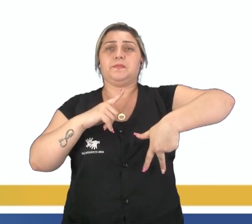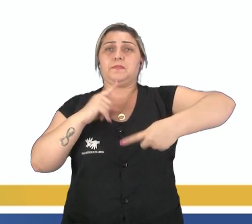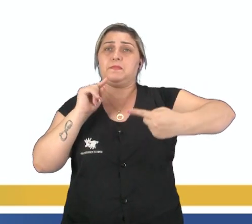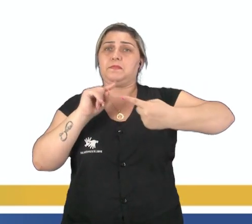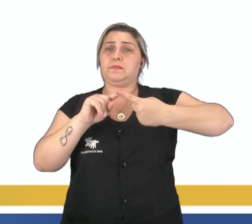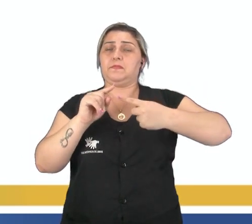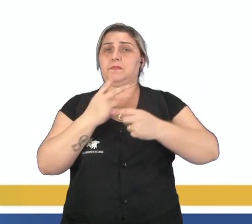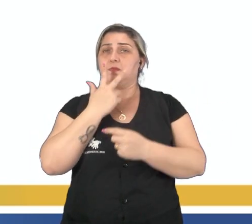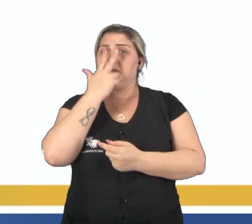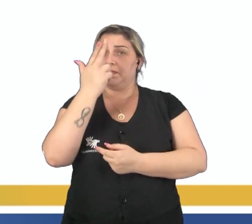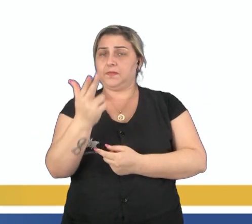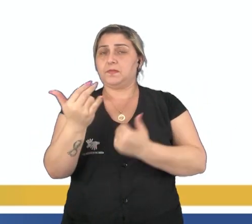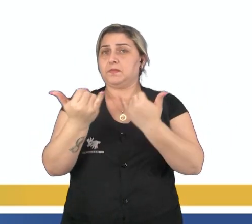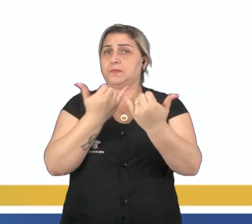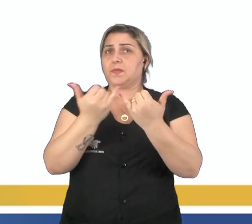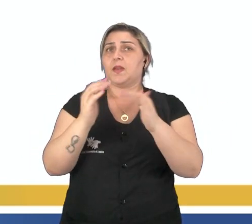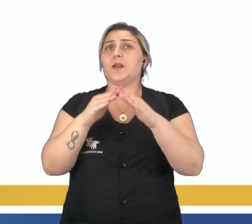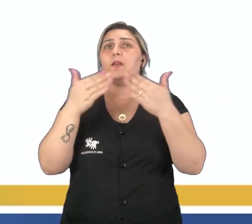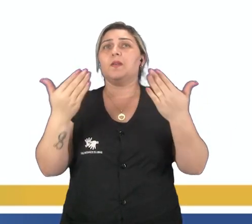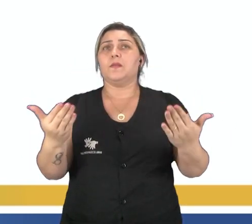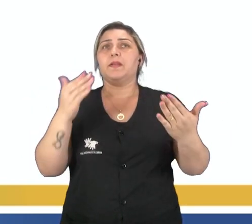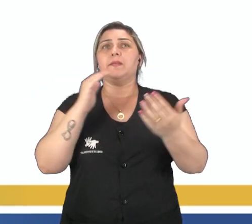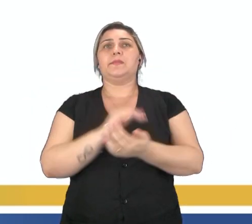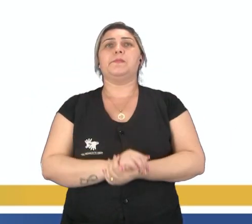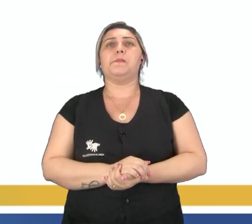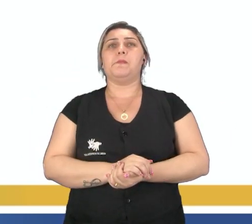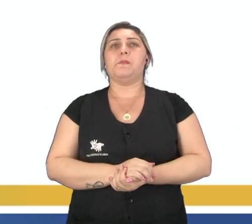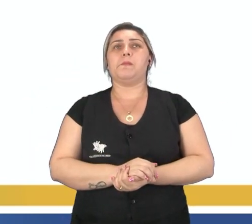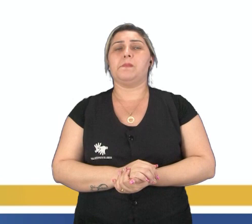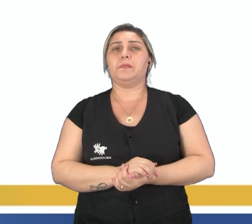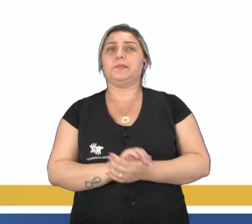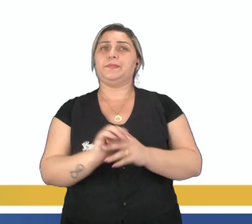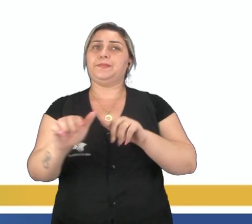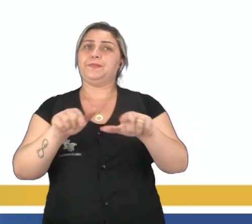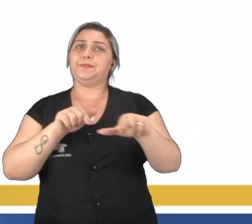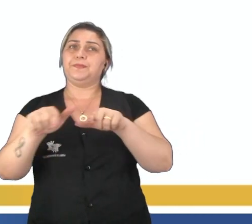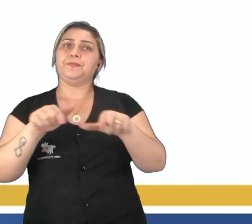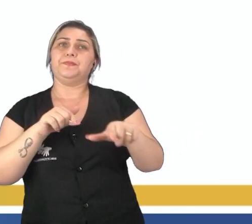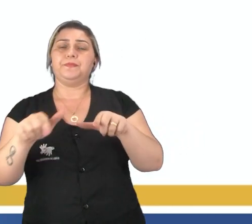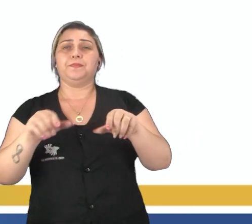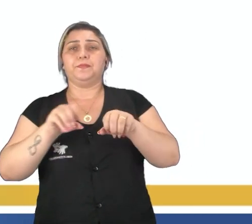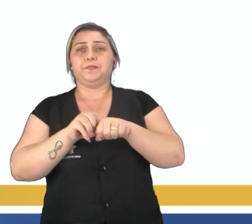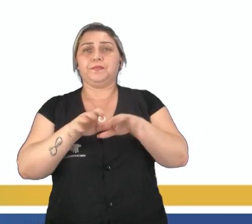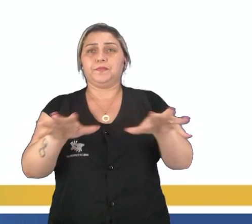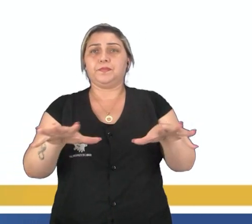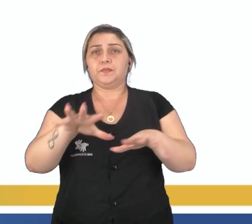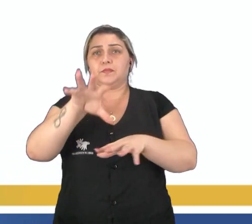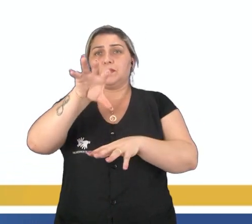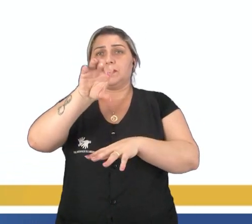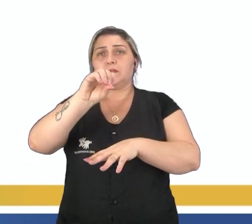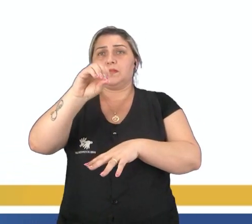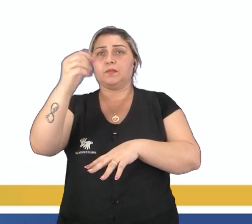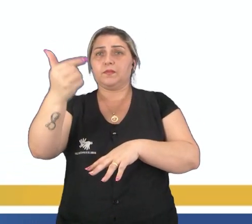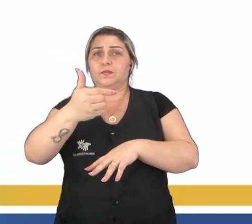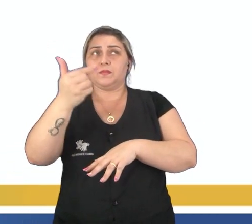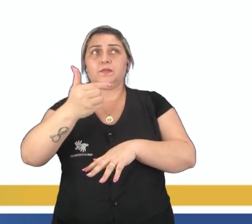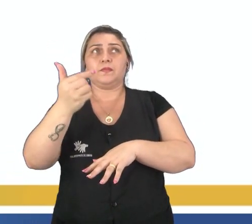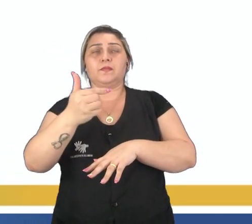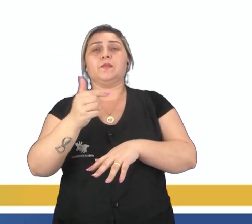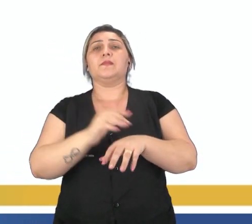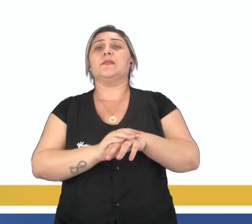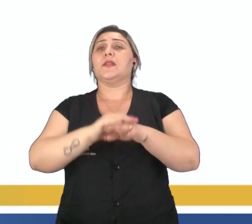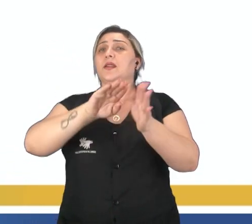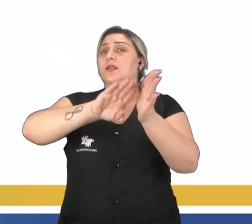bem parecidas, bem similares. Qual vai ser a função deles? Eles vão trabalhar para distribuir oxigênio e ao mesmo tempo